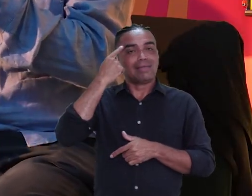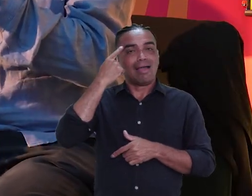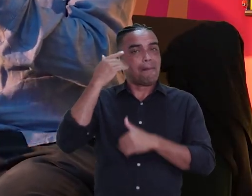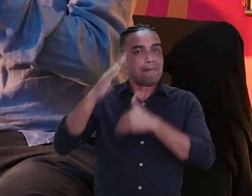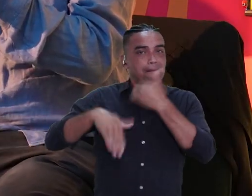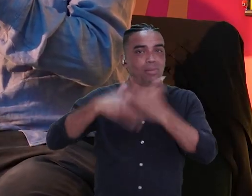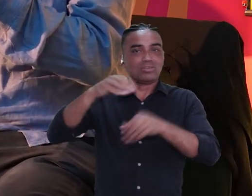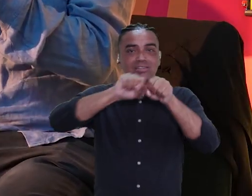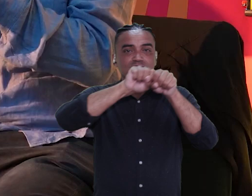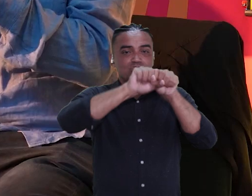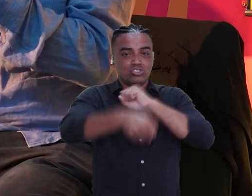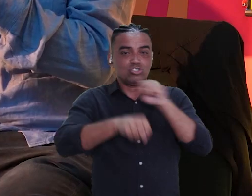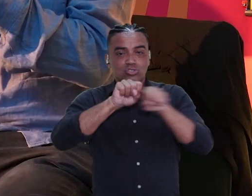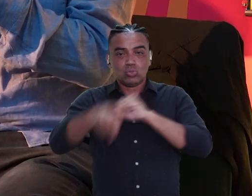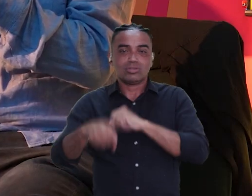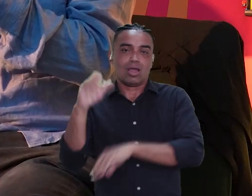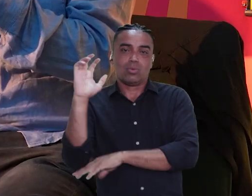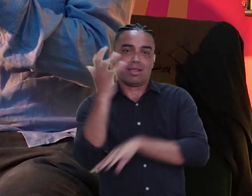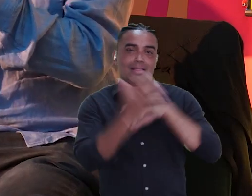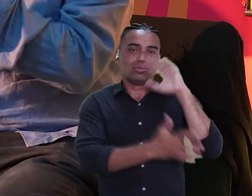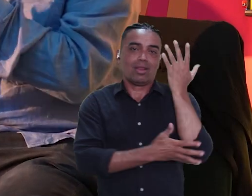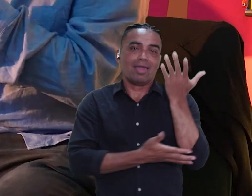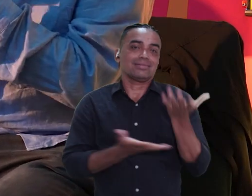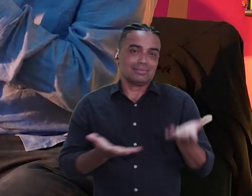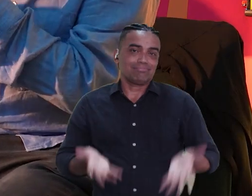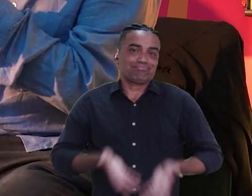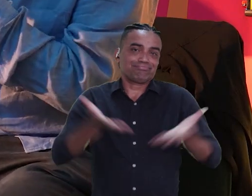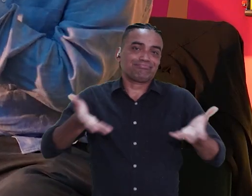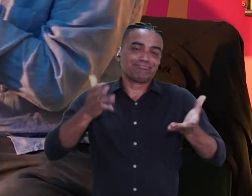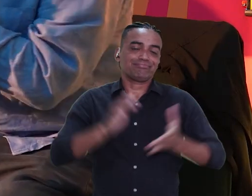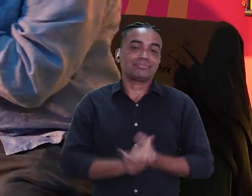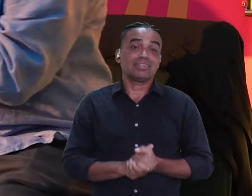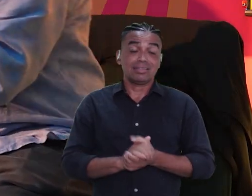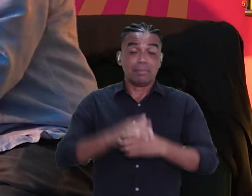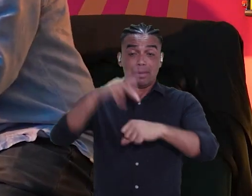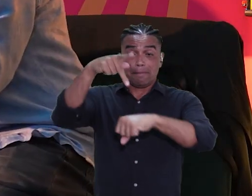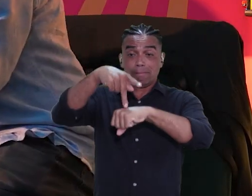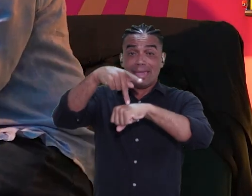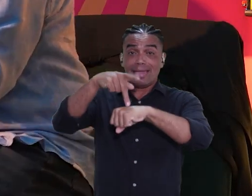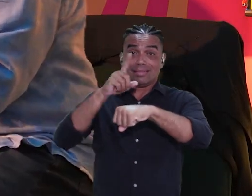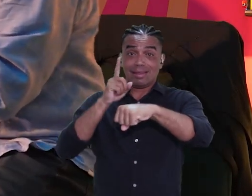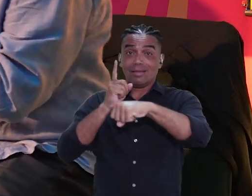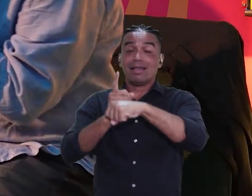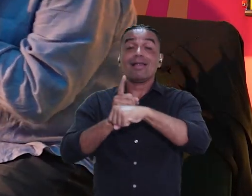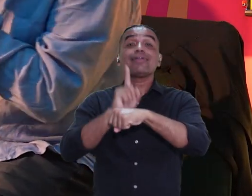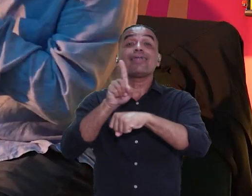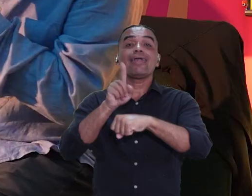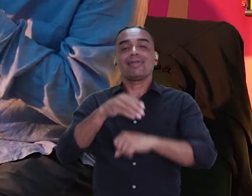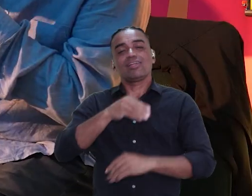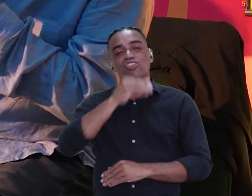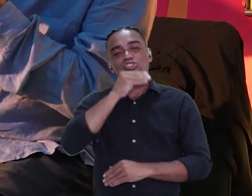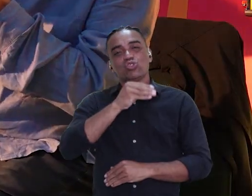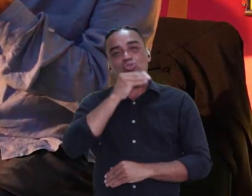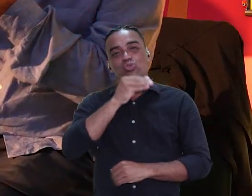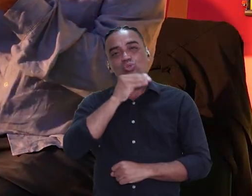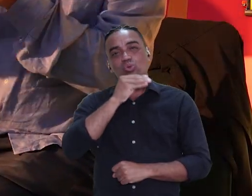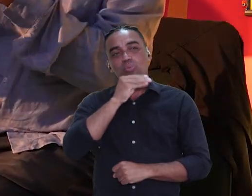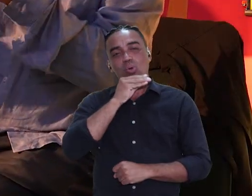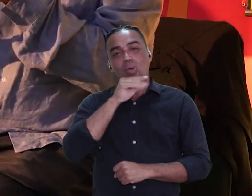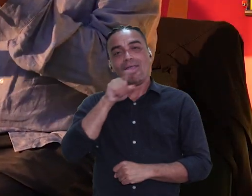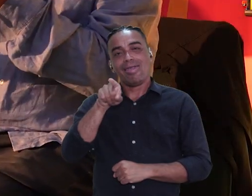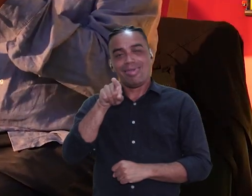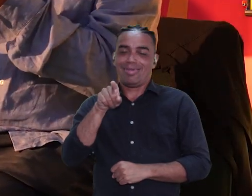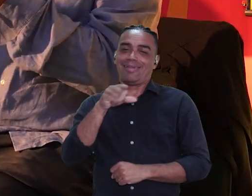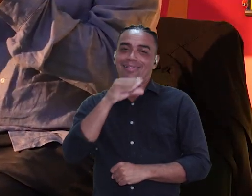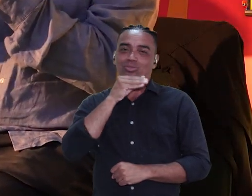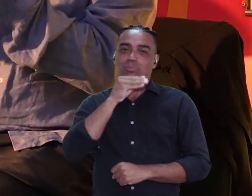de destruição que aquilo promovia. E, por outro lado, a pedra obstáculo era o Drummond, era a pedra do Drummond. Há uma pedra